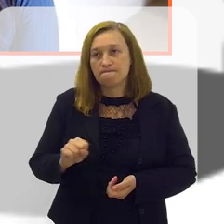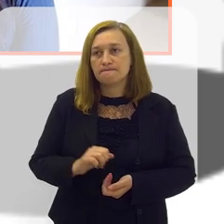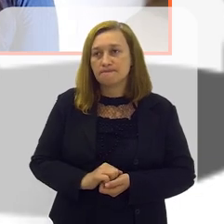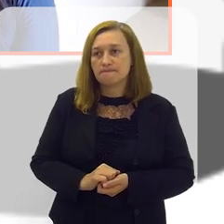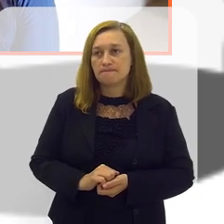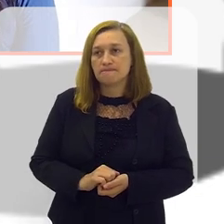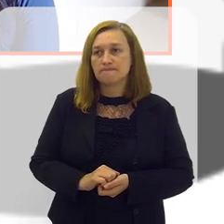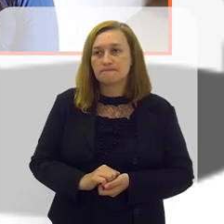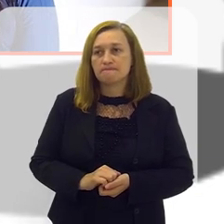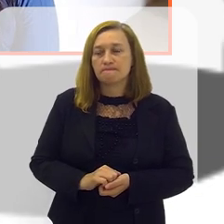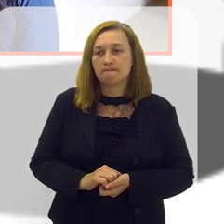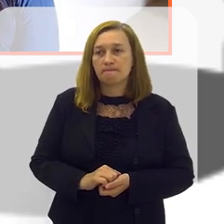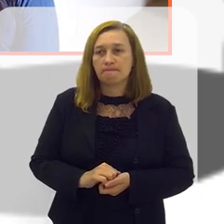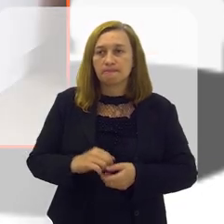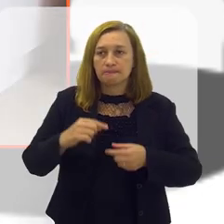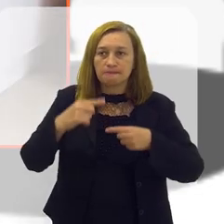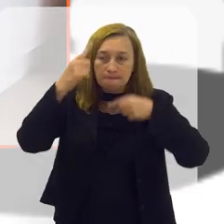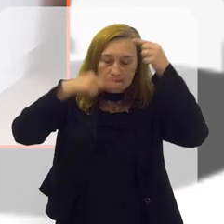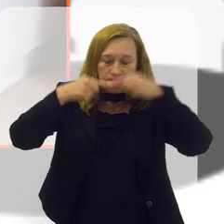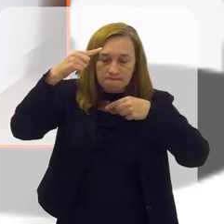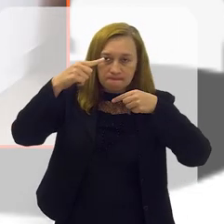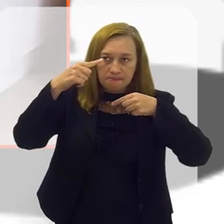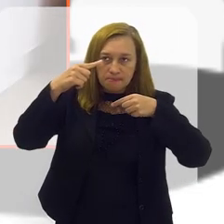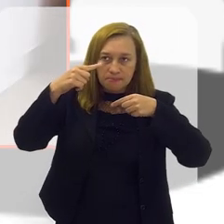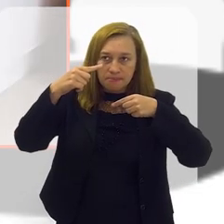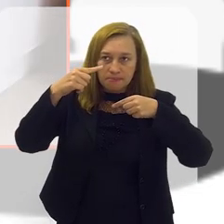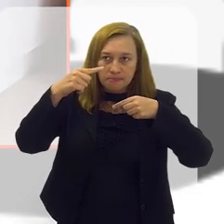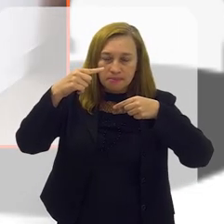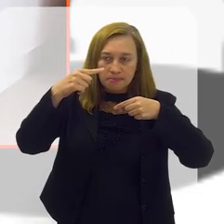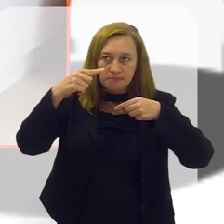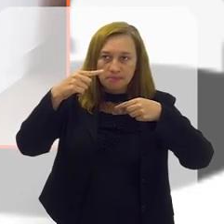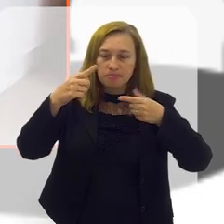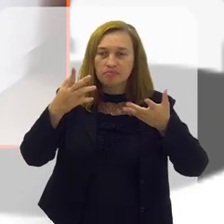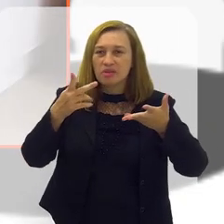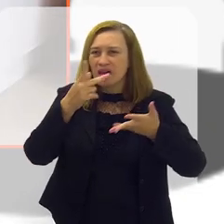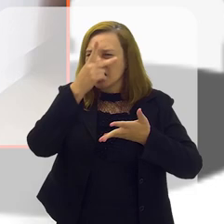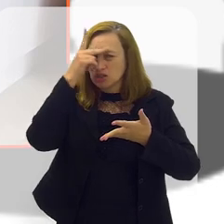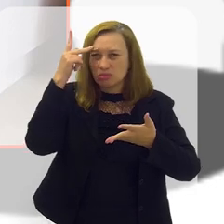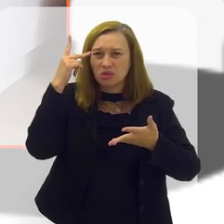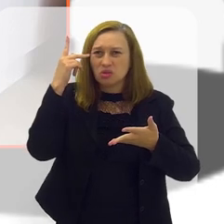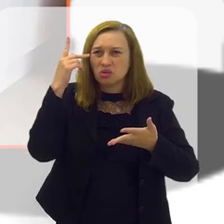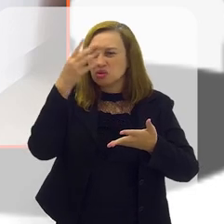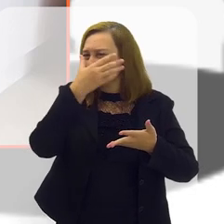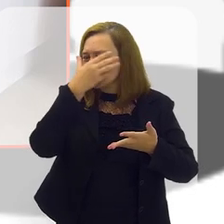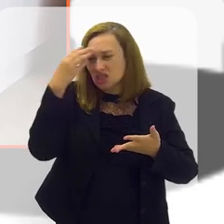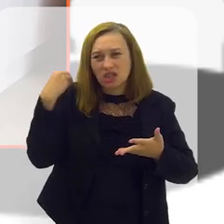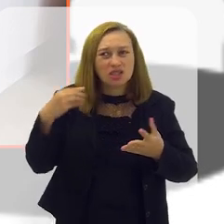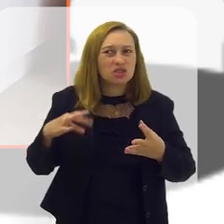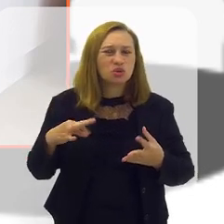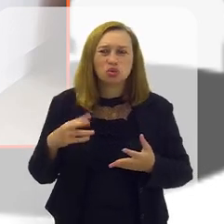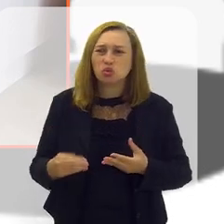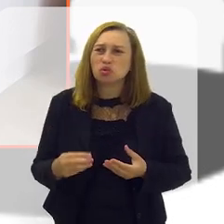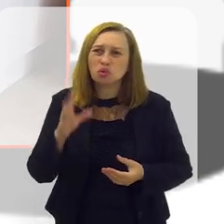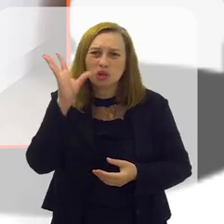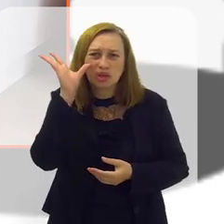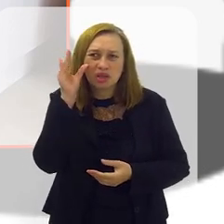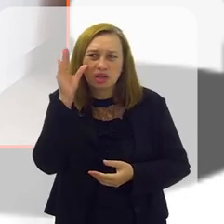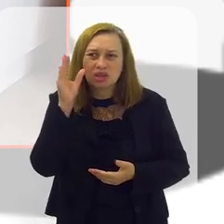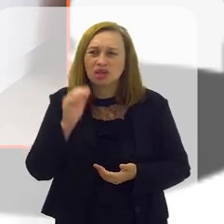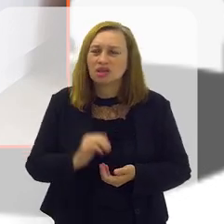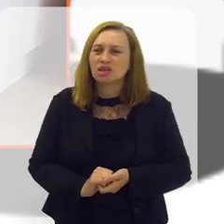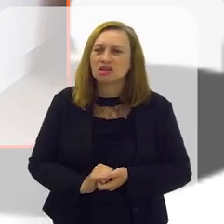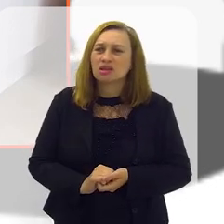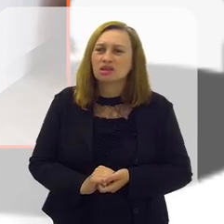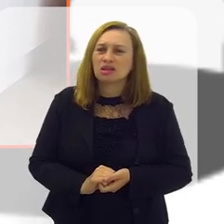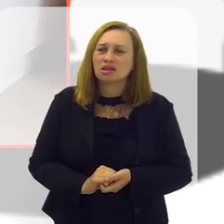Sim, apagões, blackout, branco, deu um branco, as pessoas. Aí cada. E é interessante isso, né?